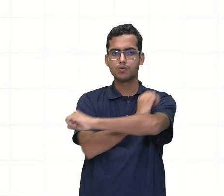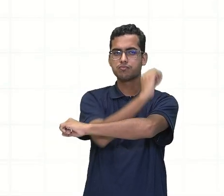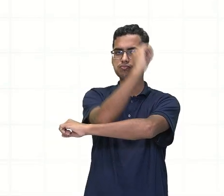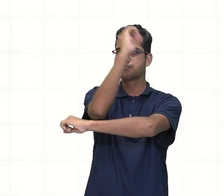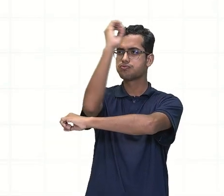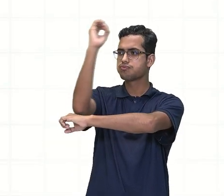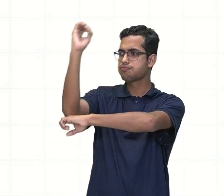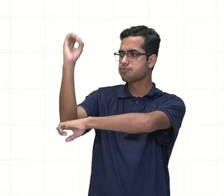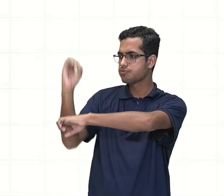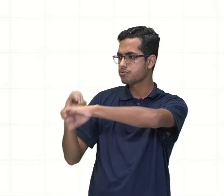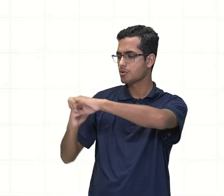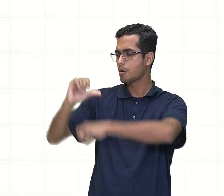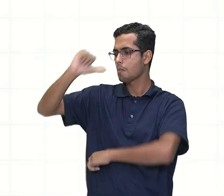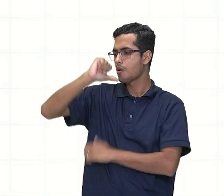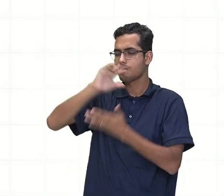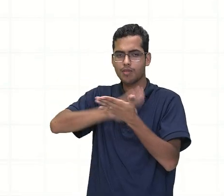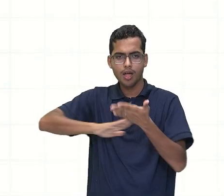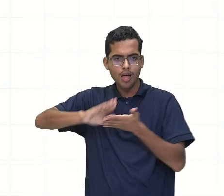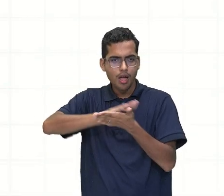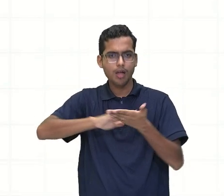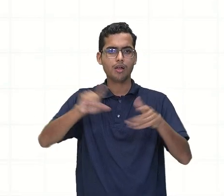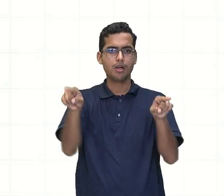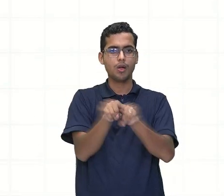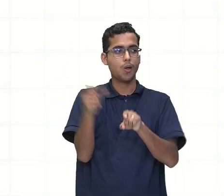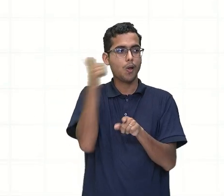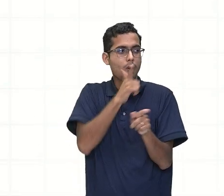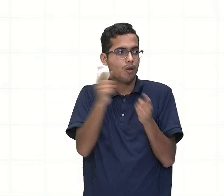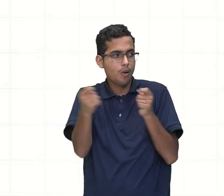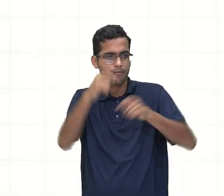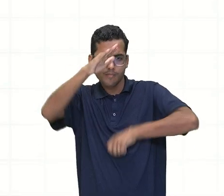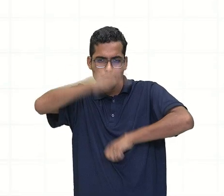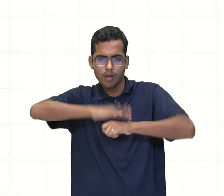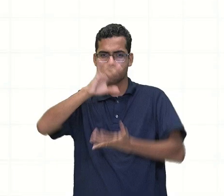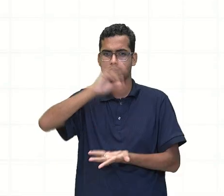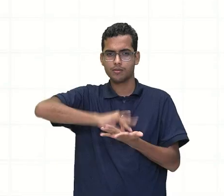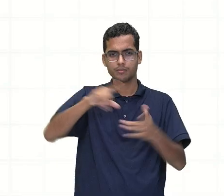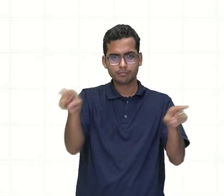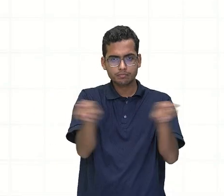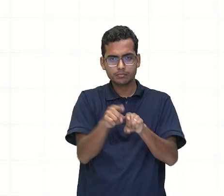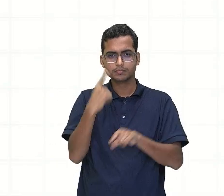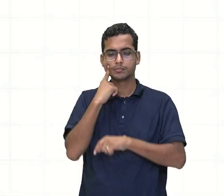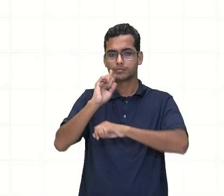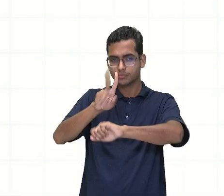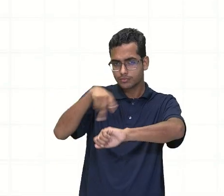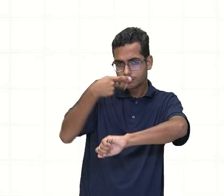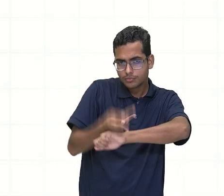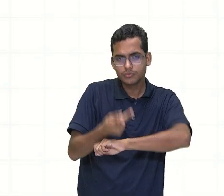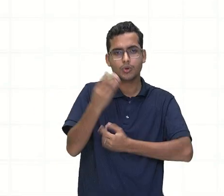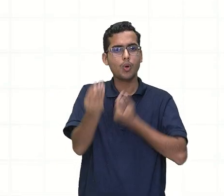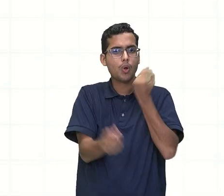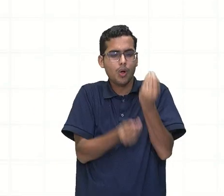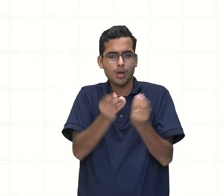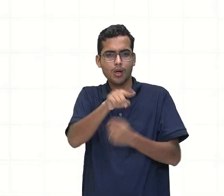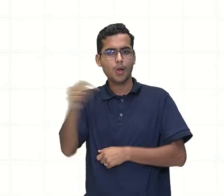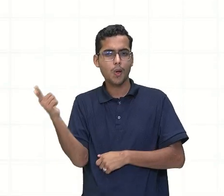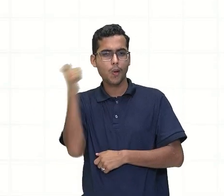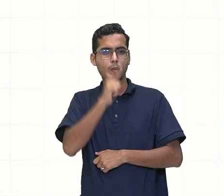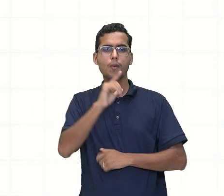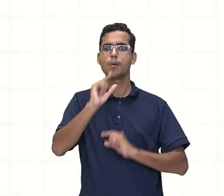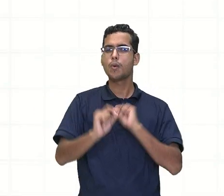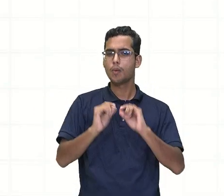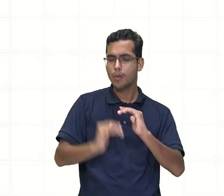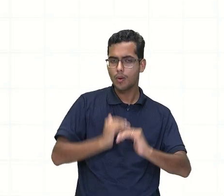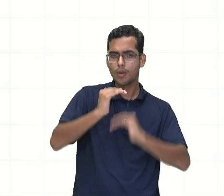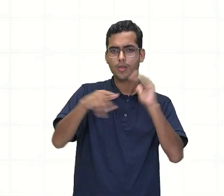nada, mas trabalha essa dimensão do autocontrole e também, e, consequentemente, é uma maneira de você trabalhar a questão